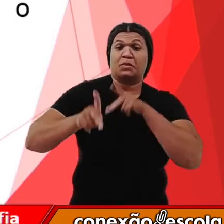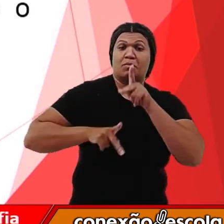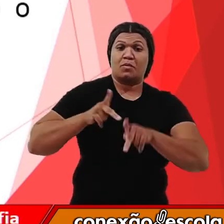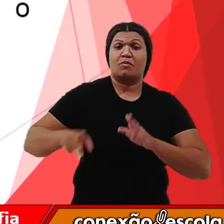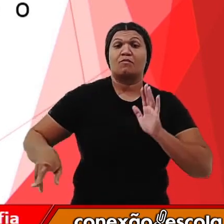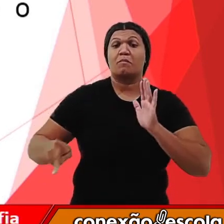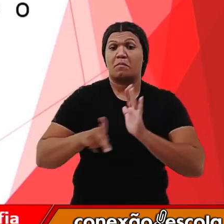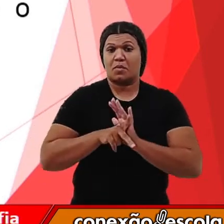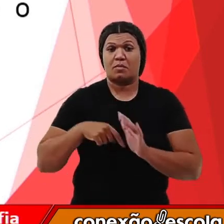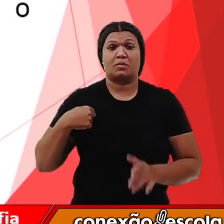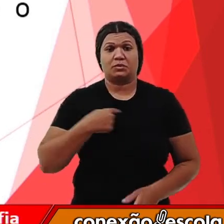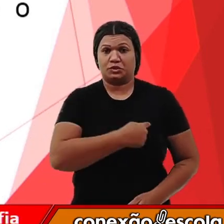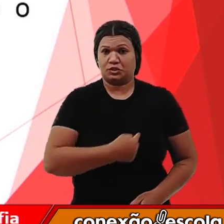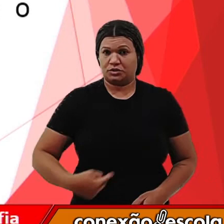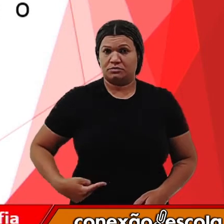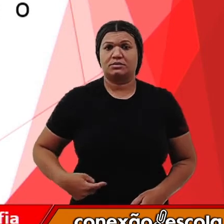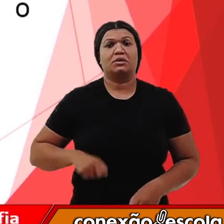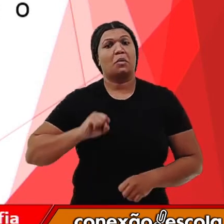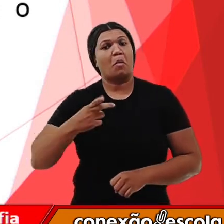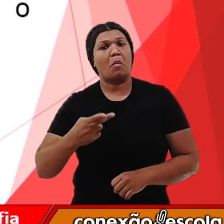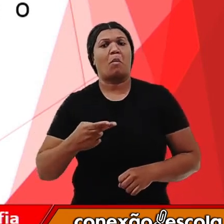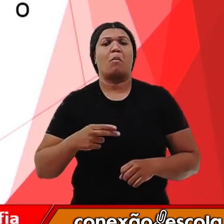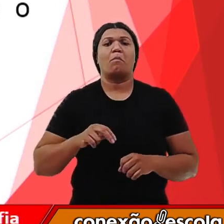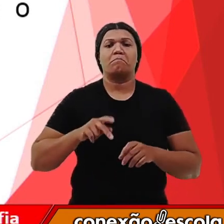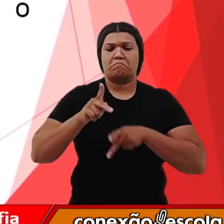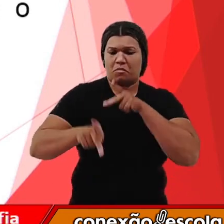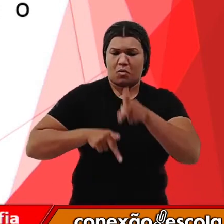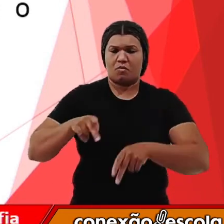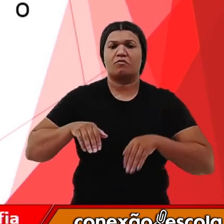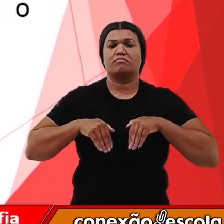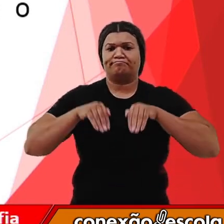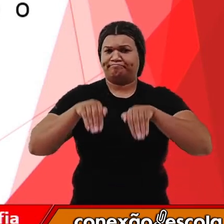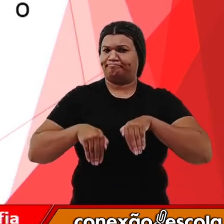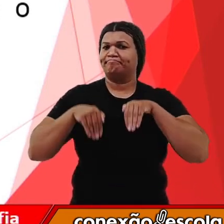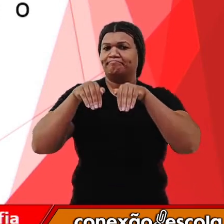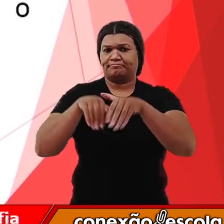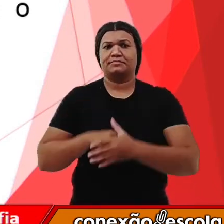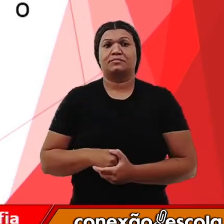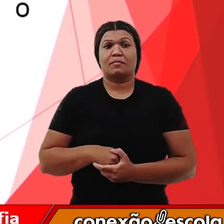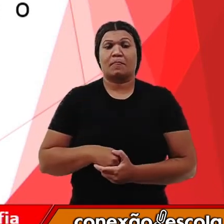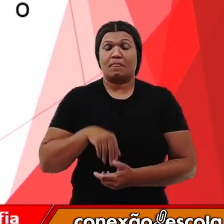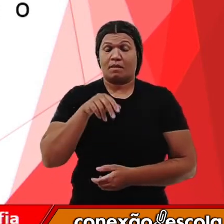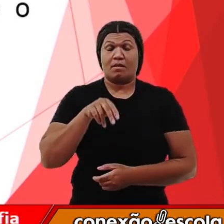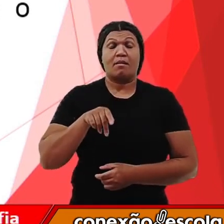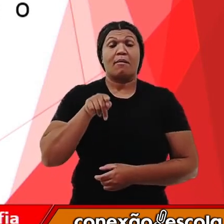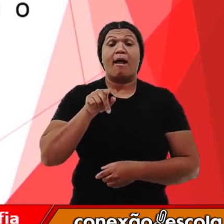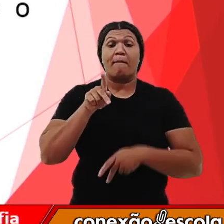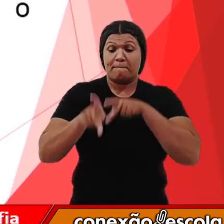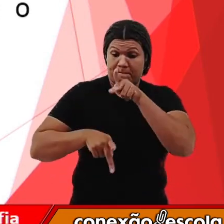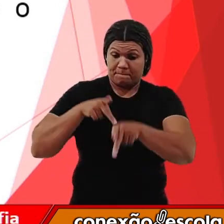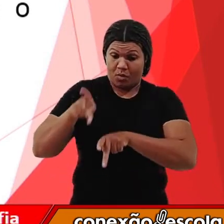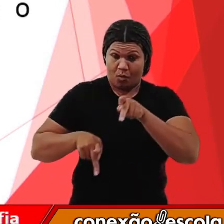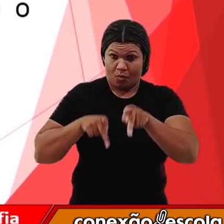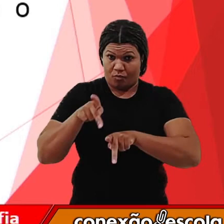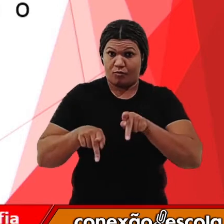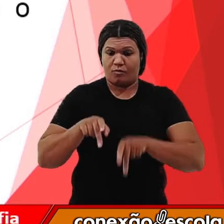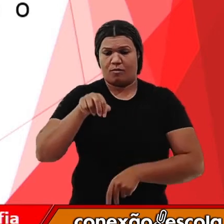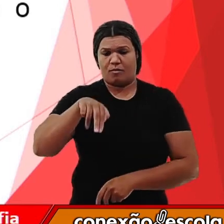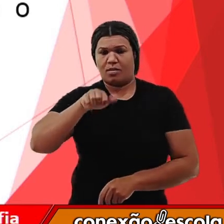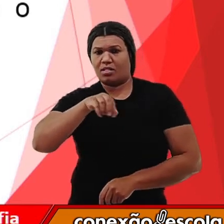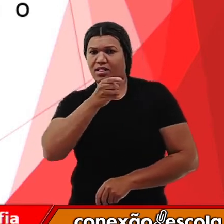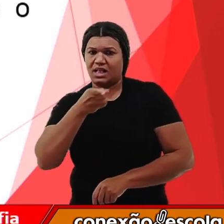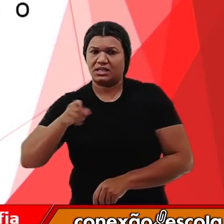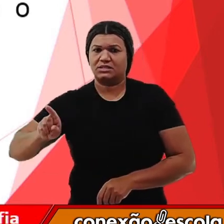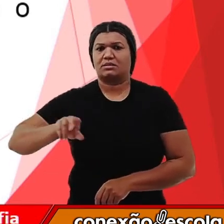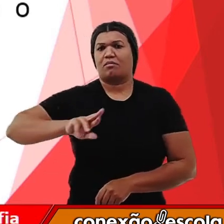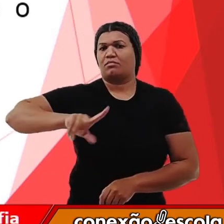povo australiano. Povo e nação não são sinônimos. A nação tem um sentimento